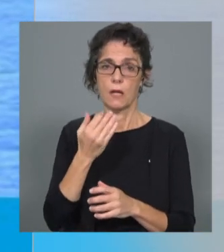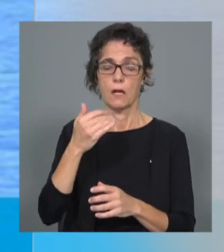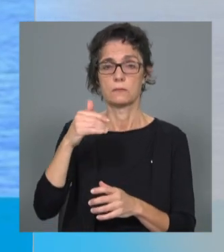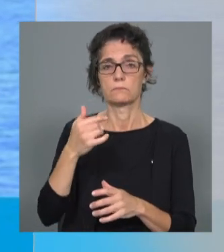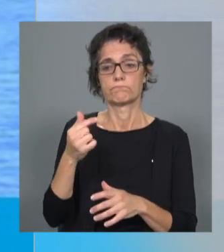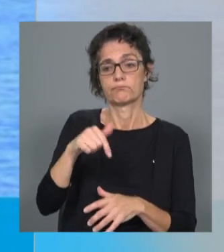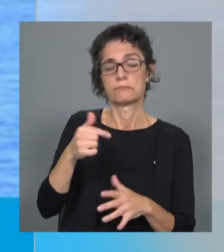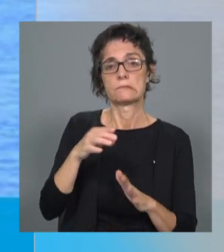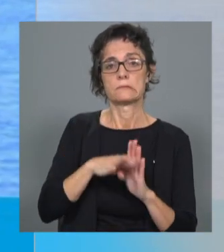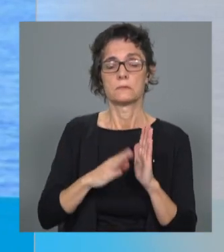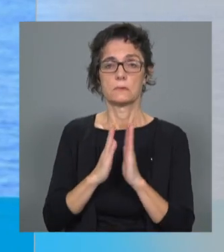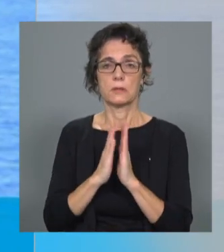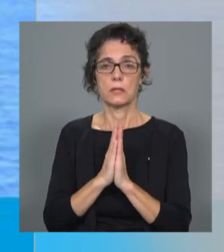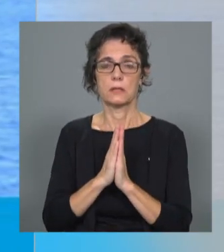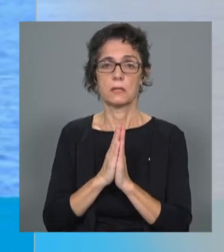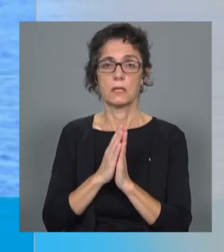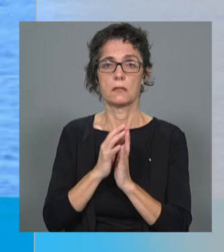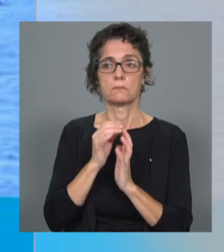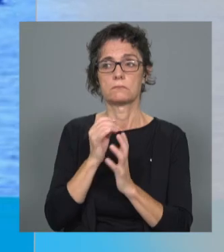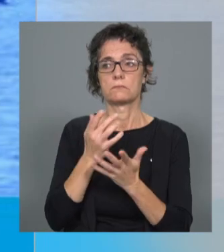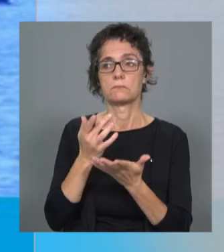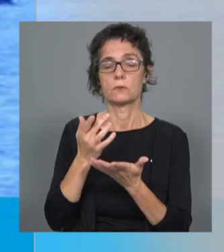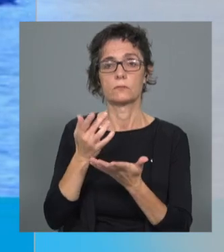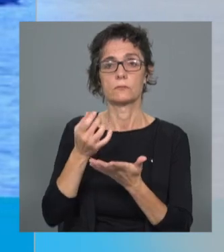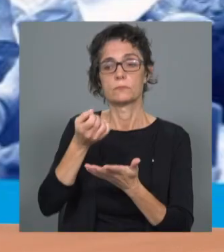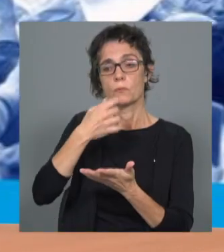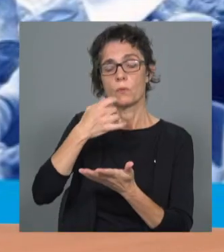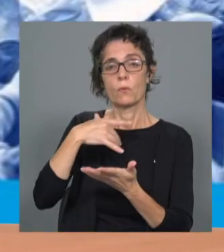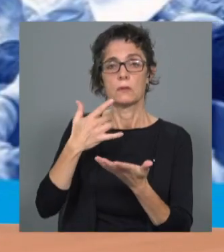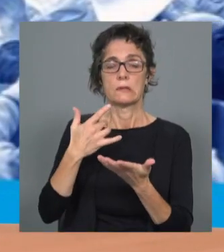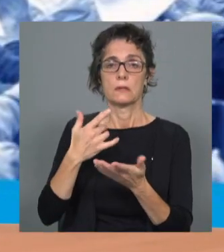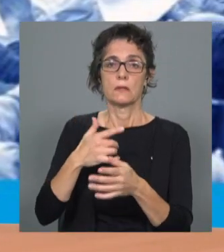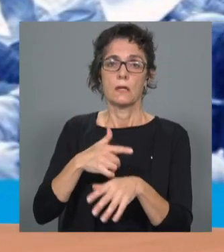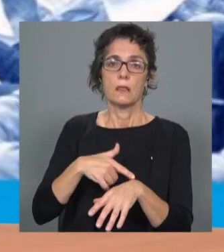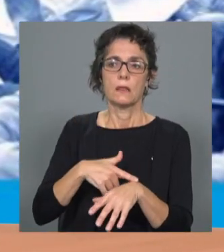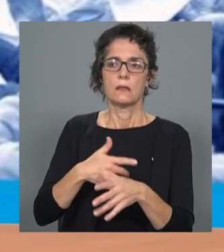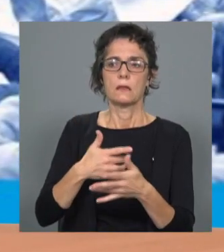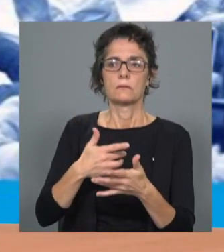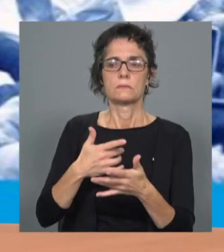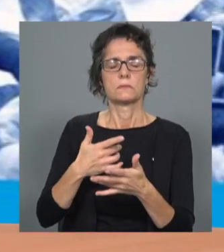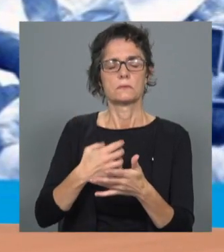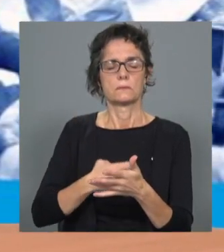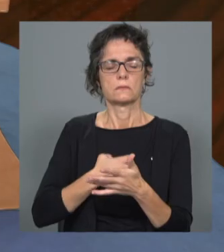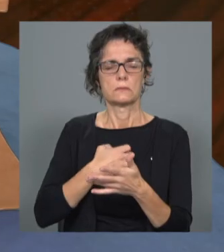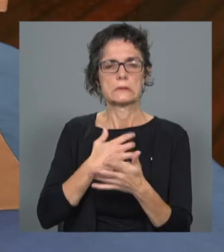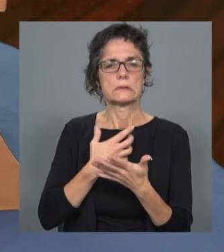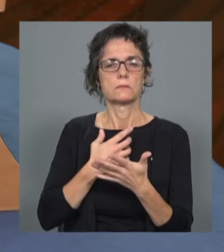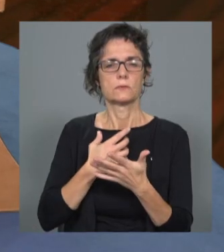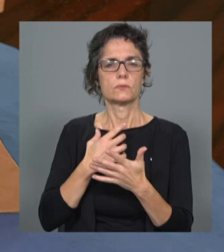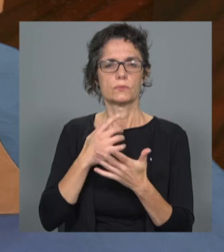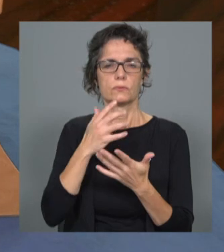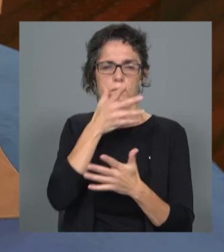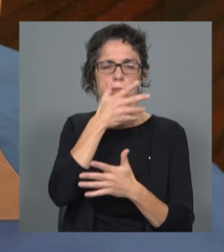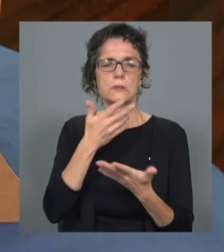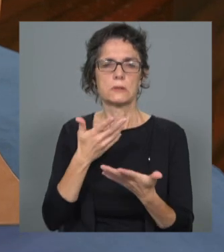momentos que, por certo, não são aqueles que se recordam com mais agrado, não é? Mas pedia-lhe que começássemos precisamente